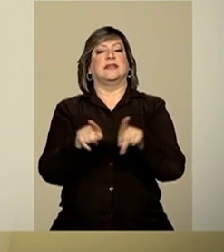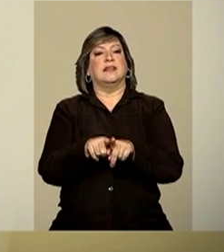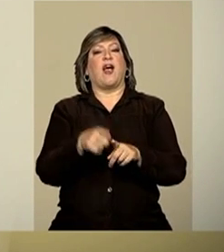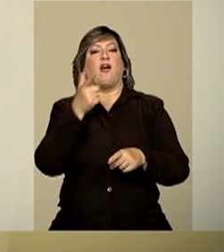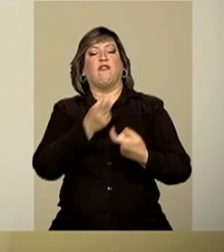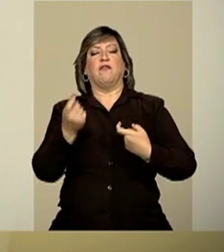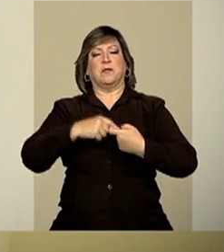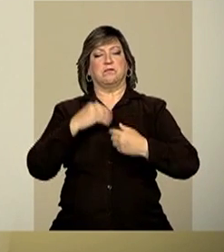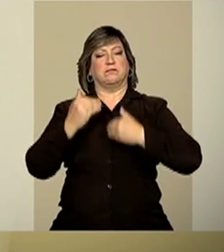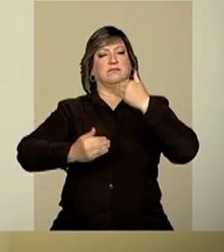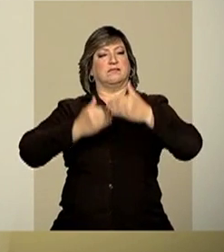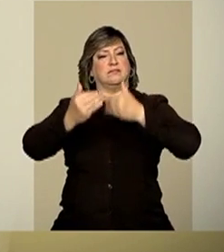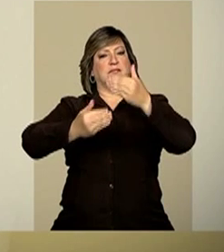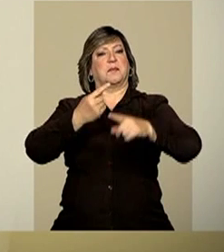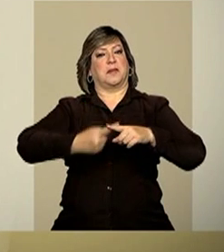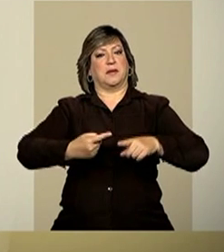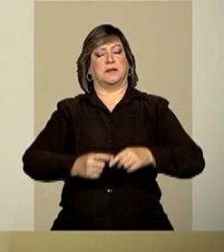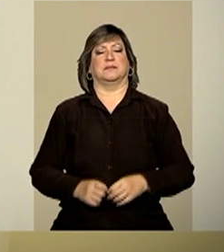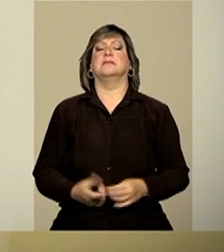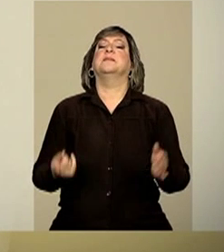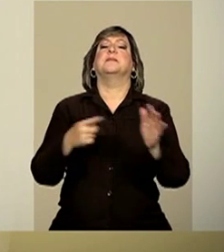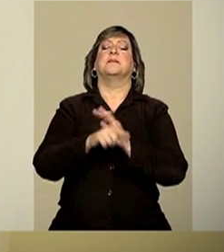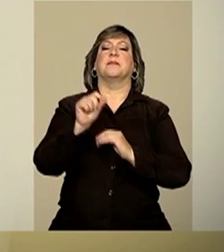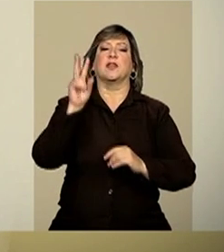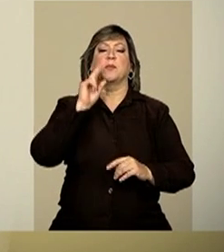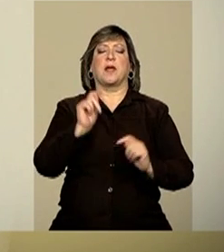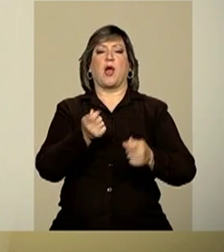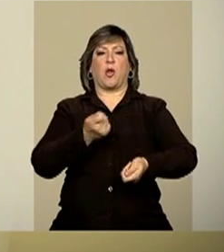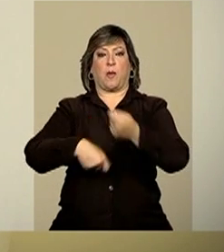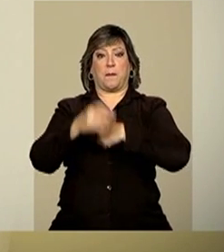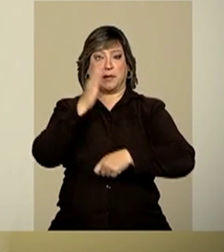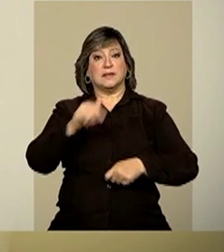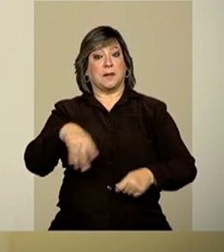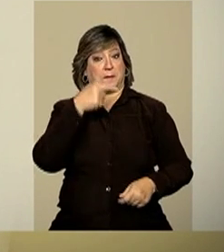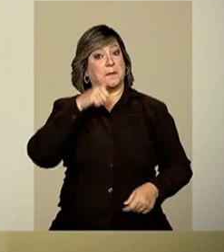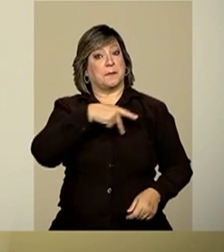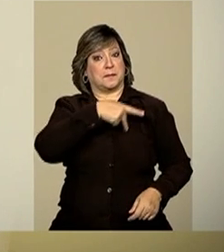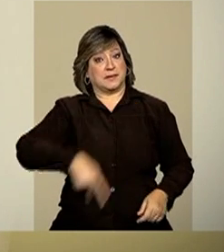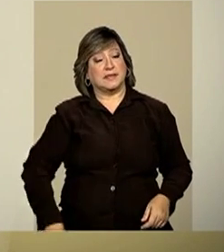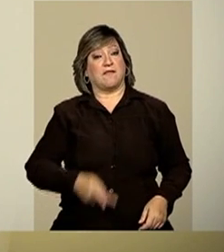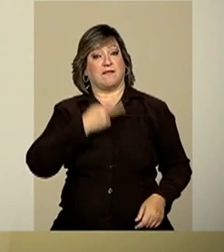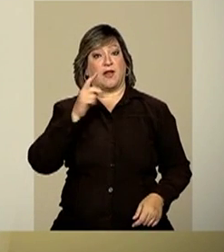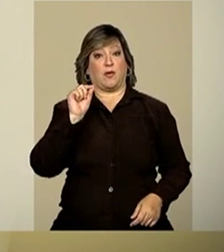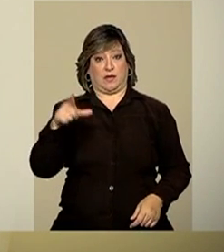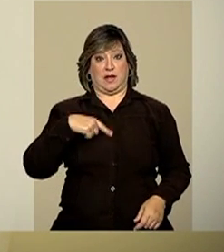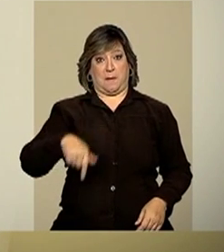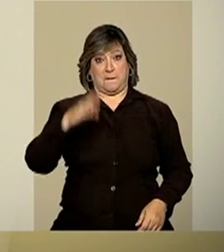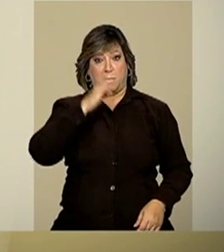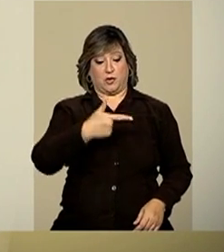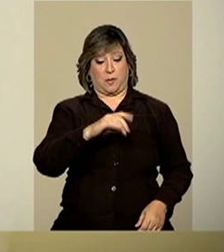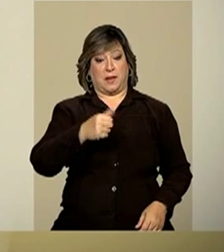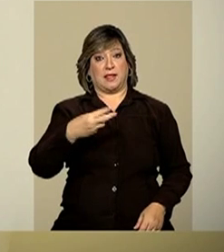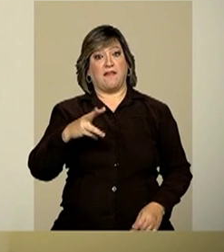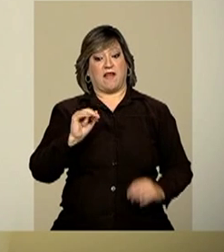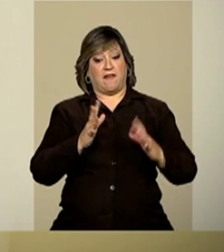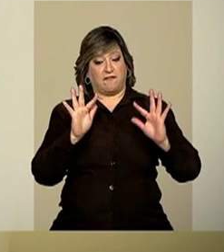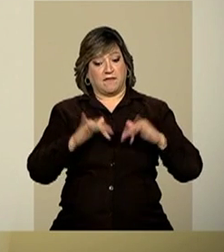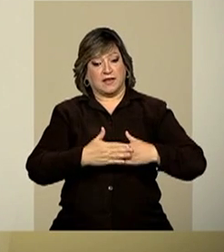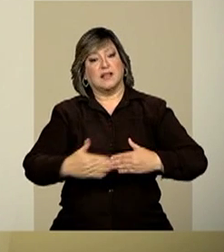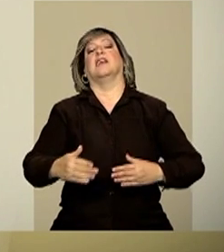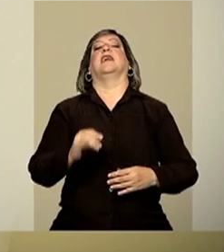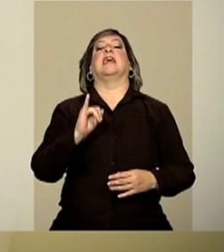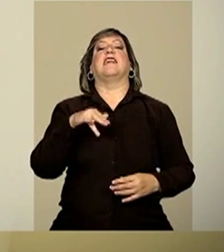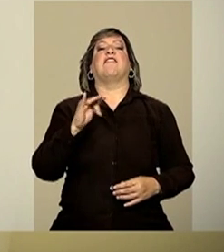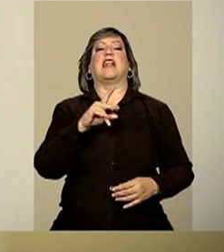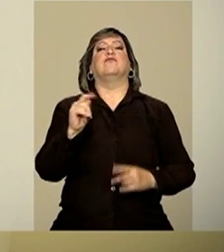do crescimento. Ainda sobre a economia brasileira, a presidenta disse que o Brasil vai fechar 2013 mais uma vez com a inflação dentro